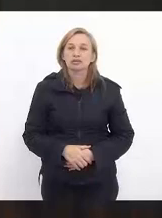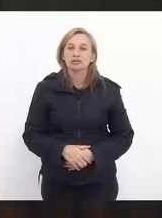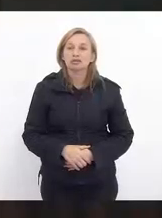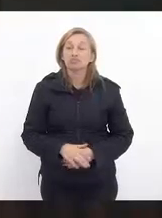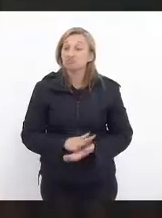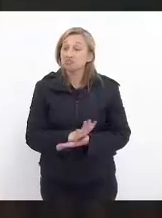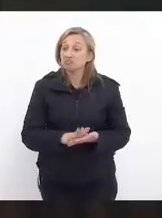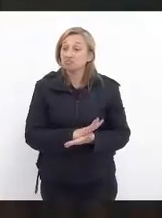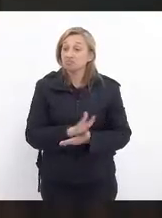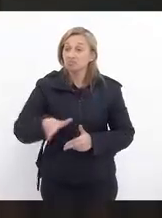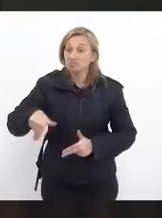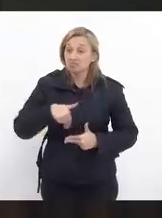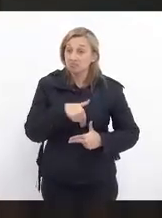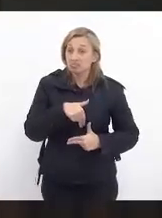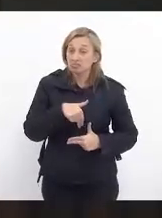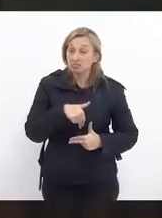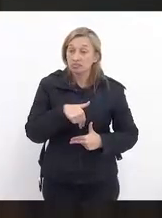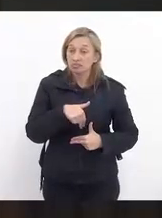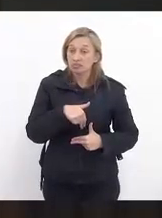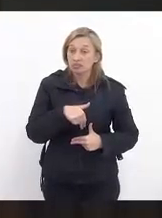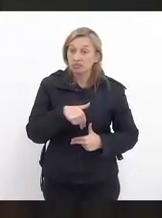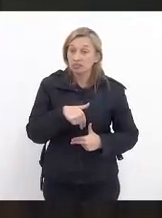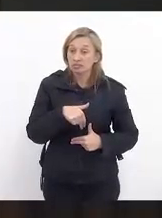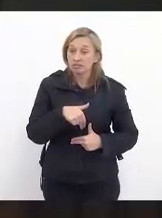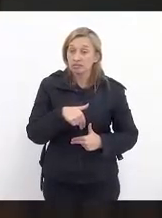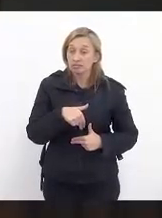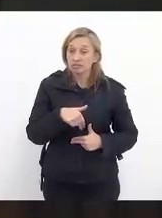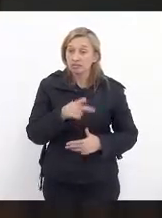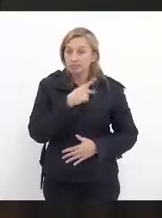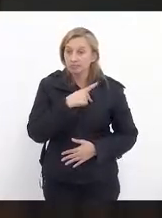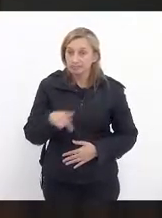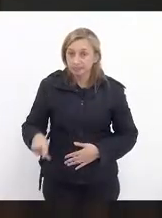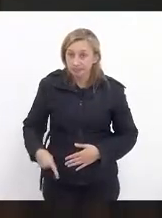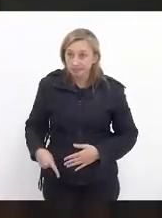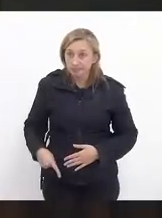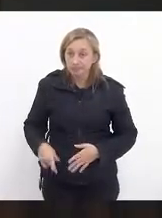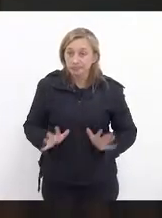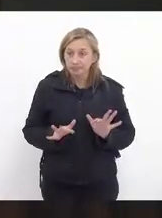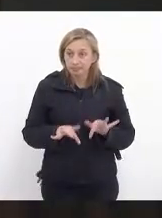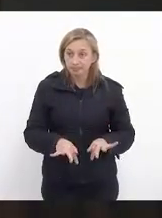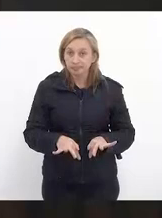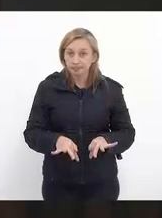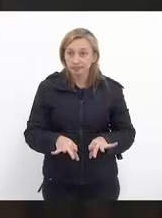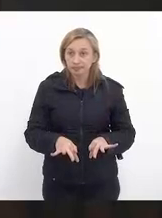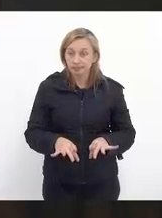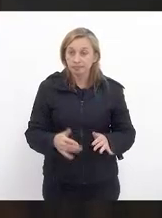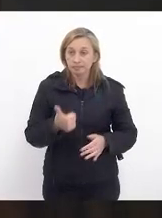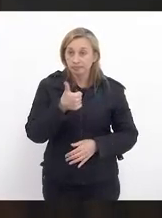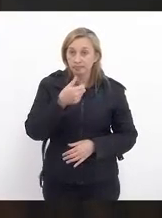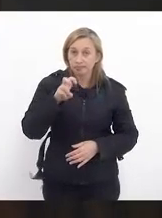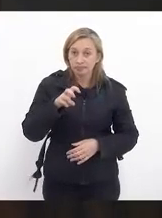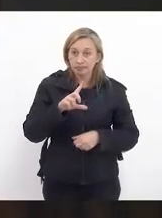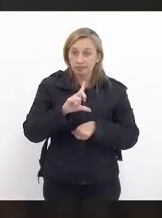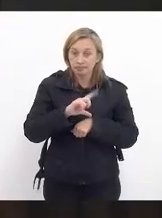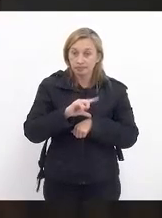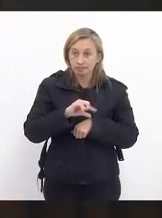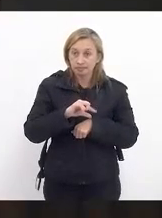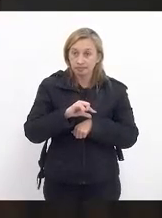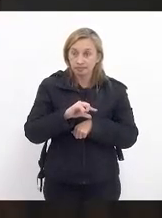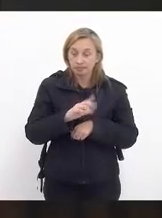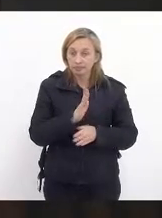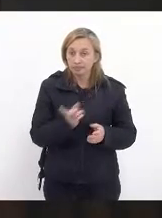e não havendo mais oradores inscritos a presidência suspende a sessão até às 15horas